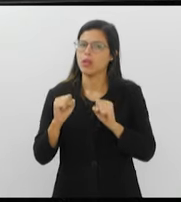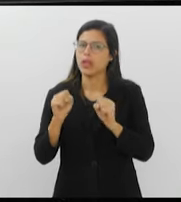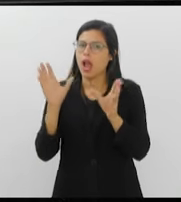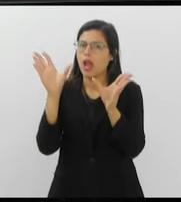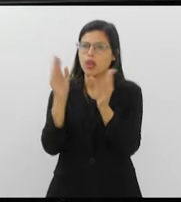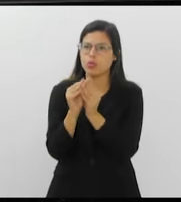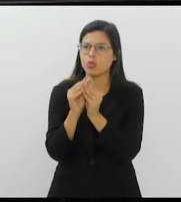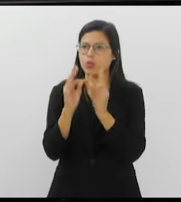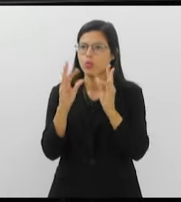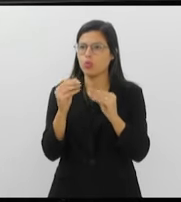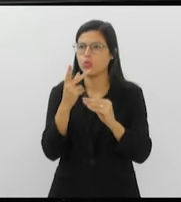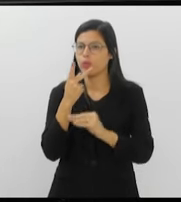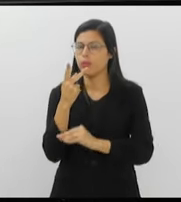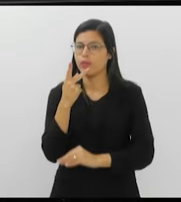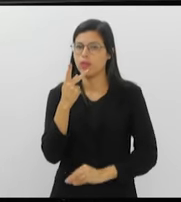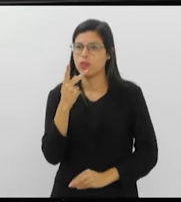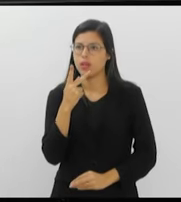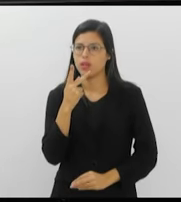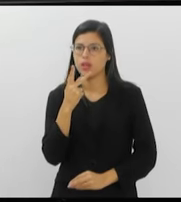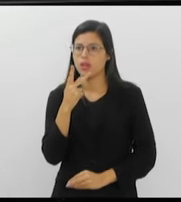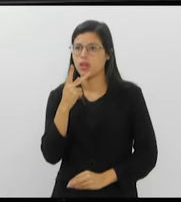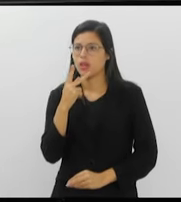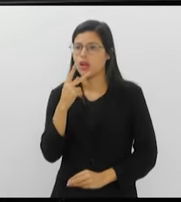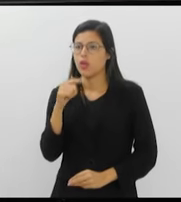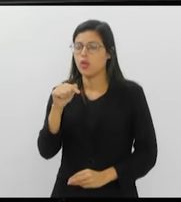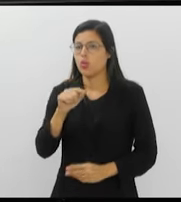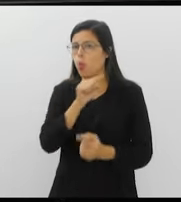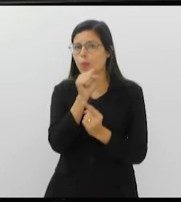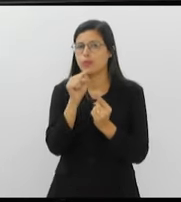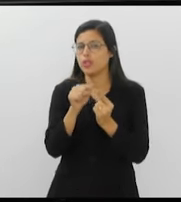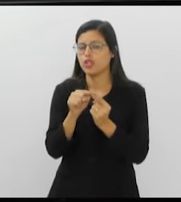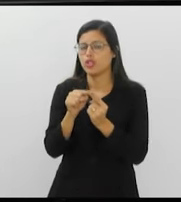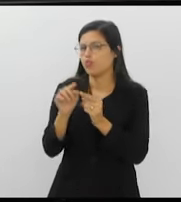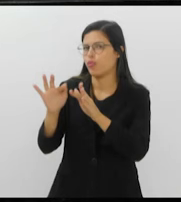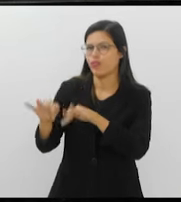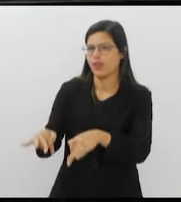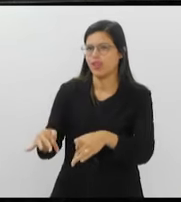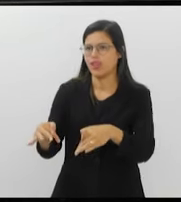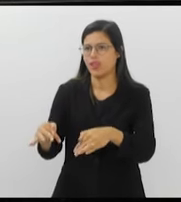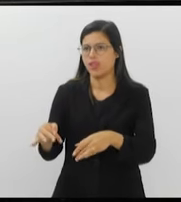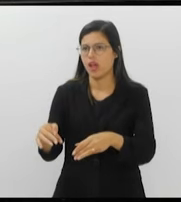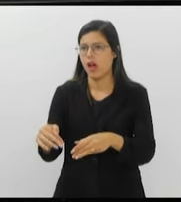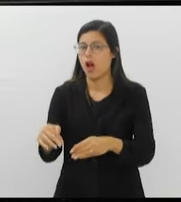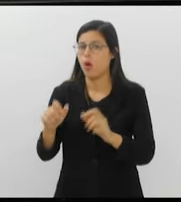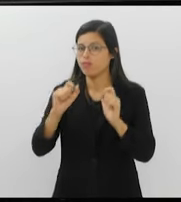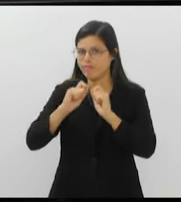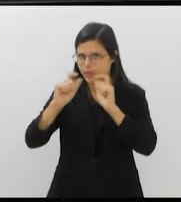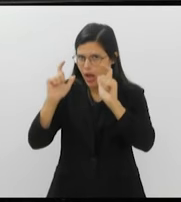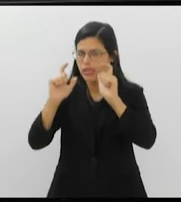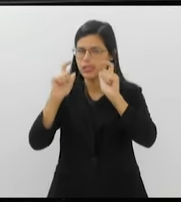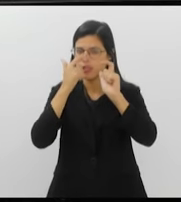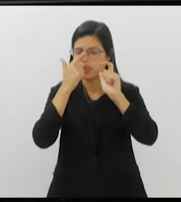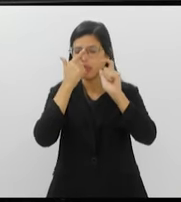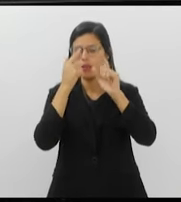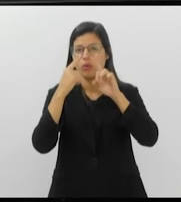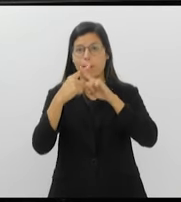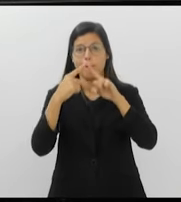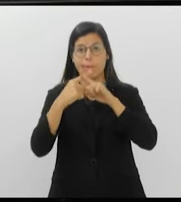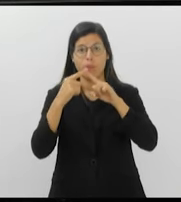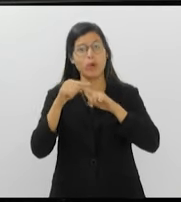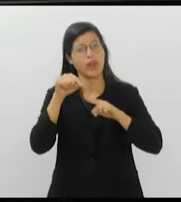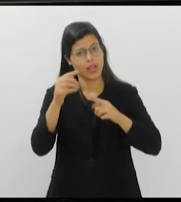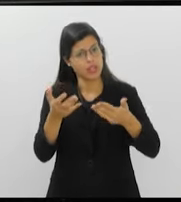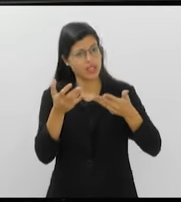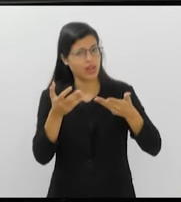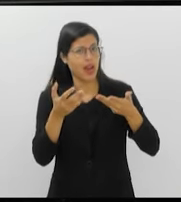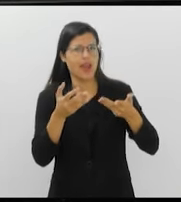falei com o que eu disse agora no final. Fiquem muito atentos, porque é isso que eles